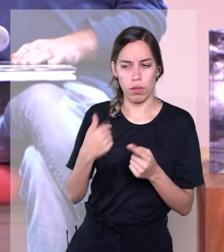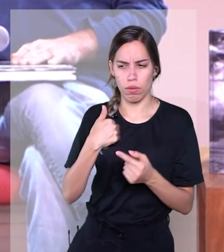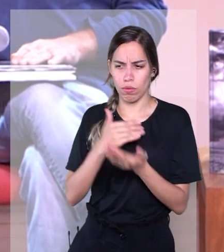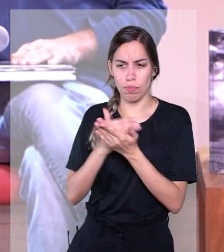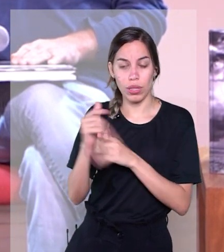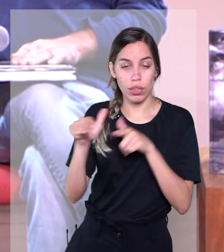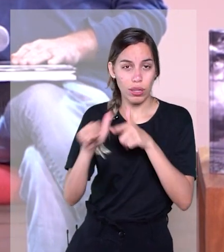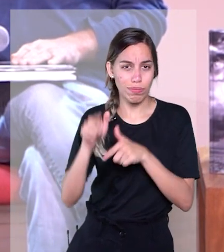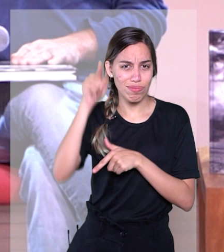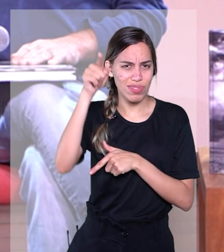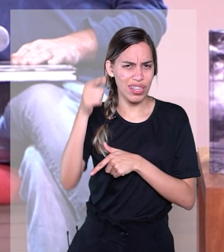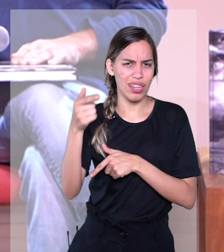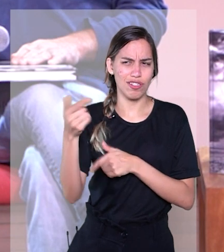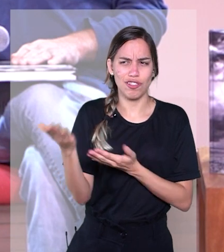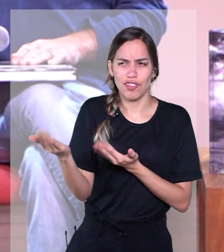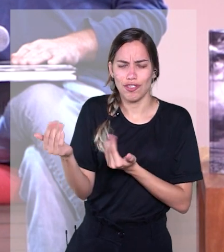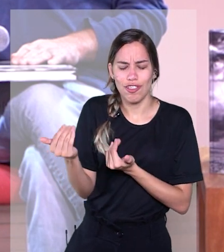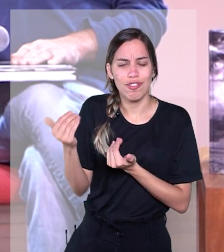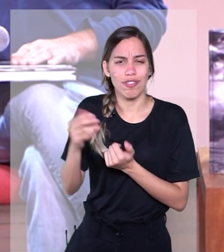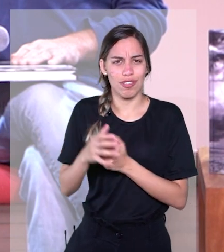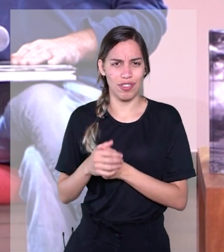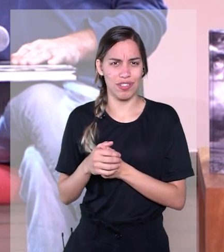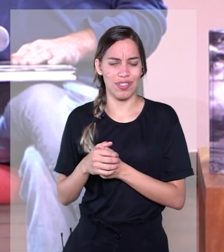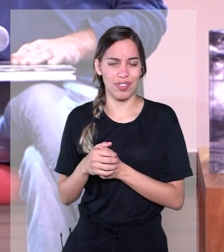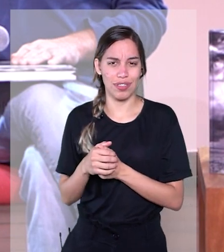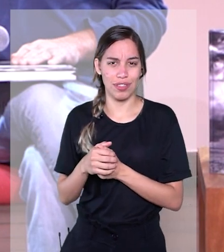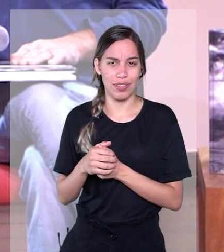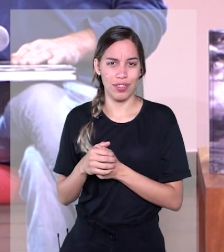trabalhar muito cedo lá, né? Então comecei a fazer